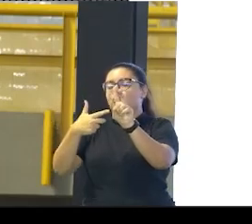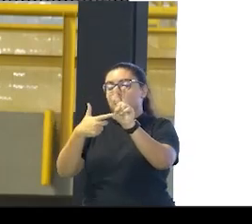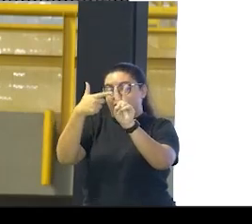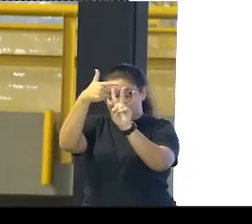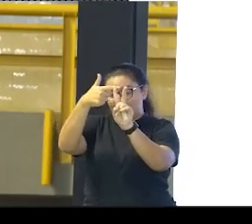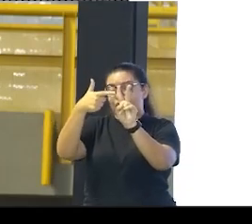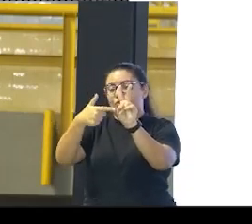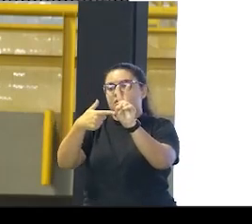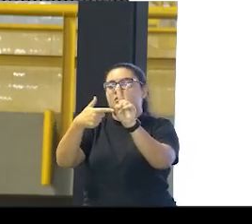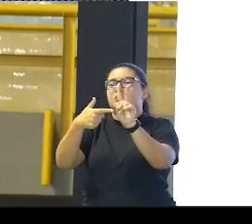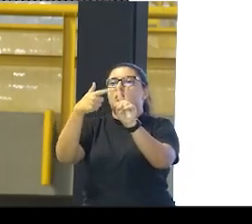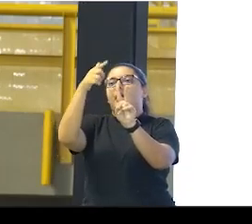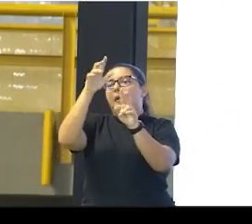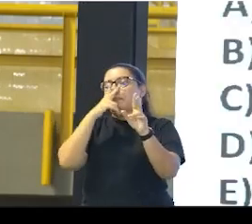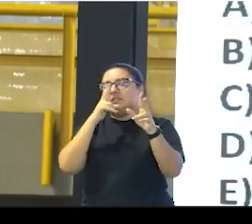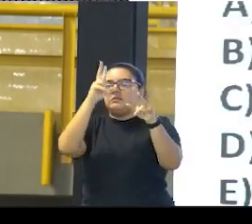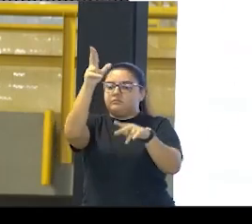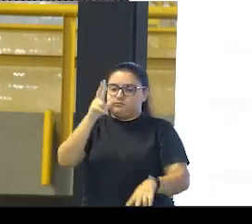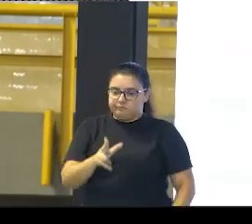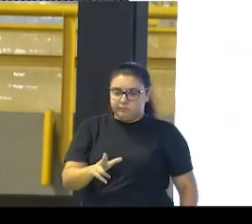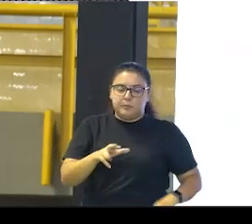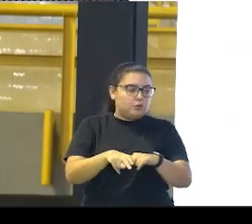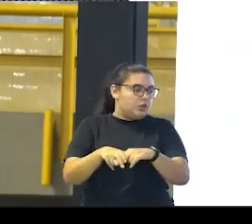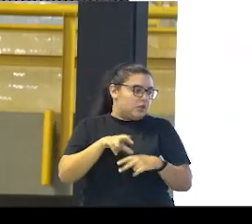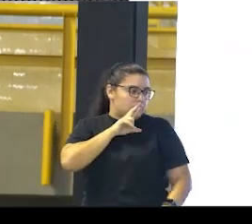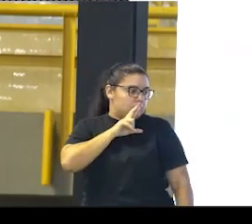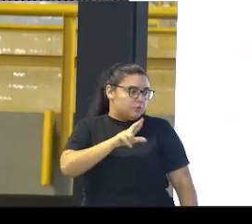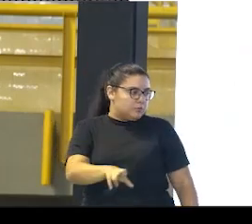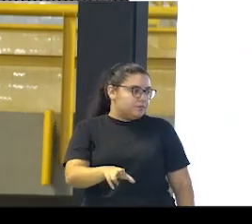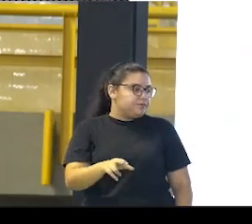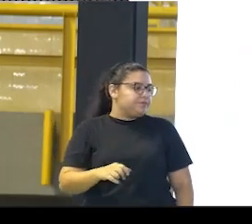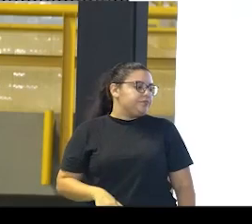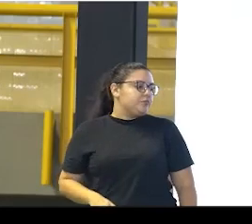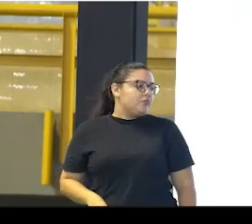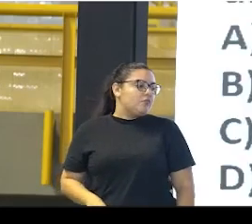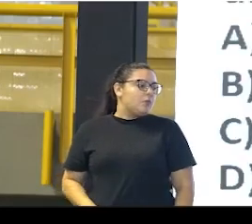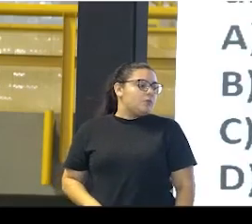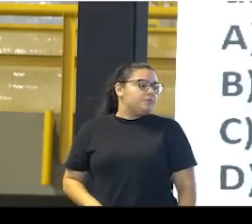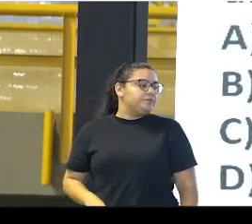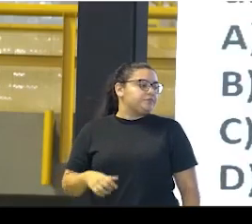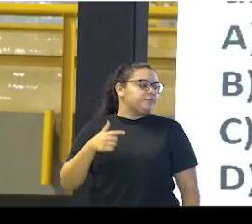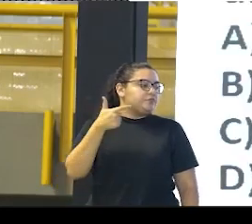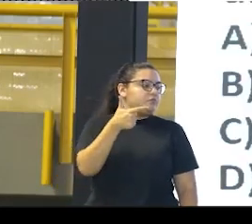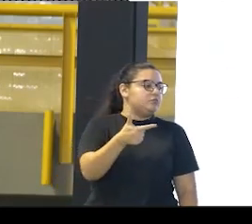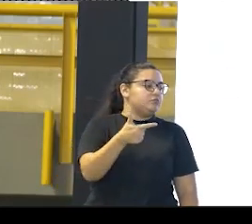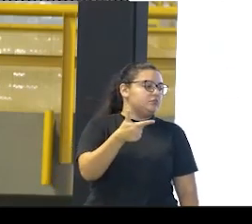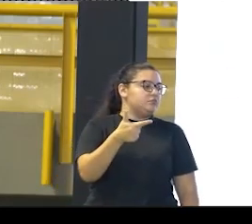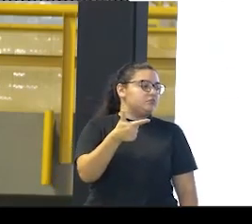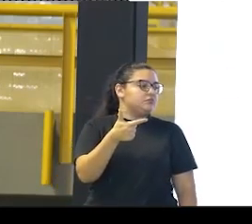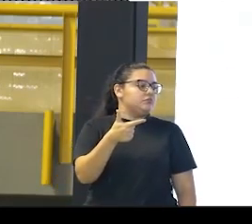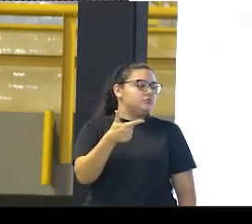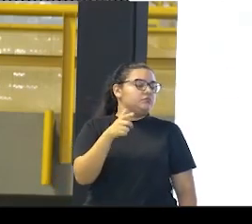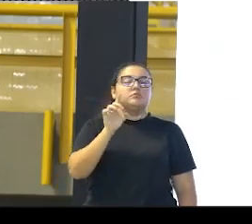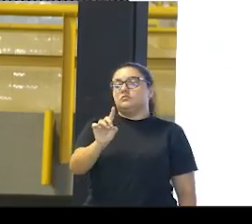Tangente de 45, seno sobre cosseno. Como eles são iguais, vai dividir e vai dar 1.